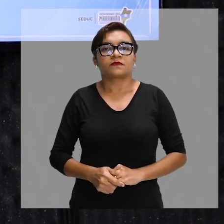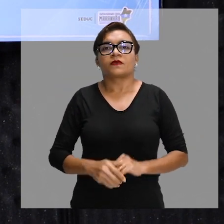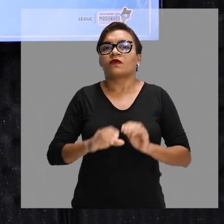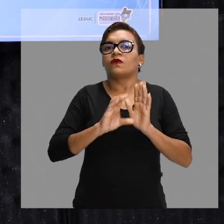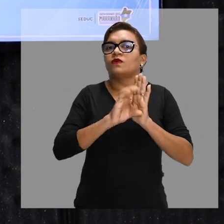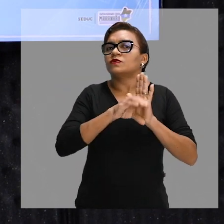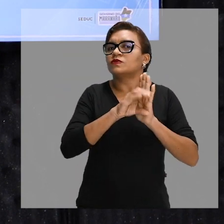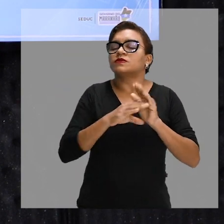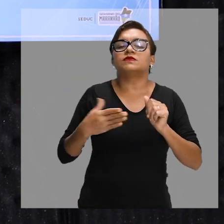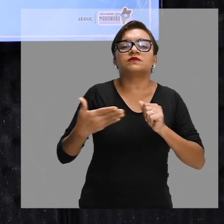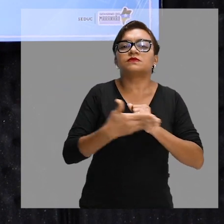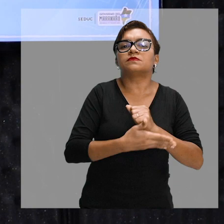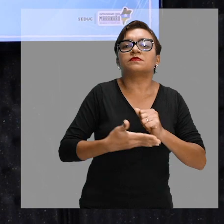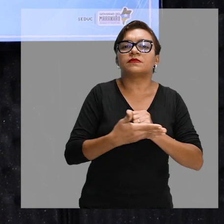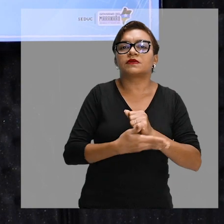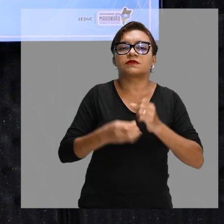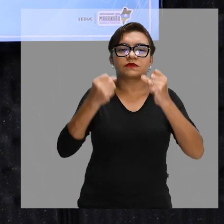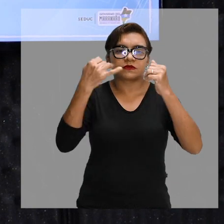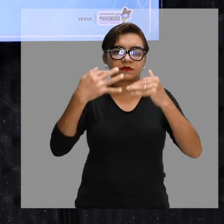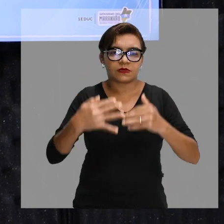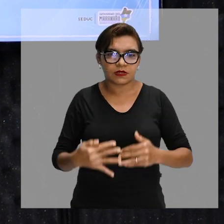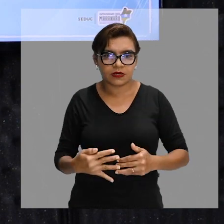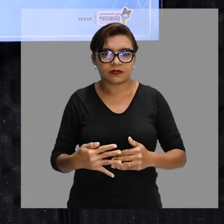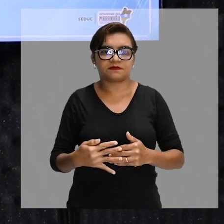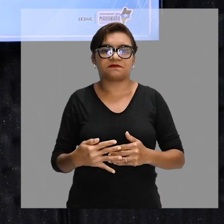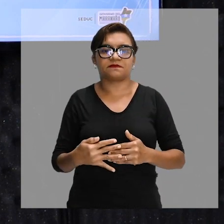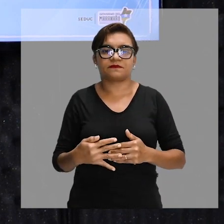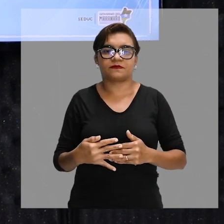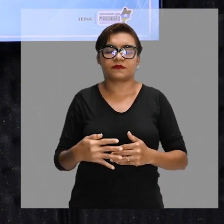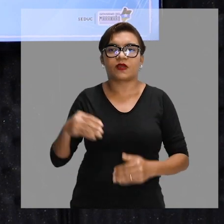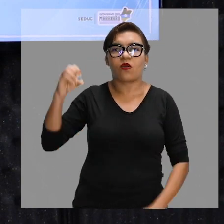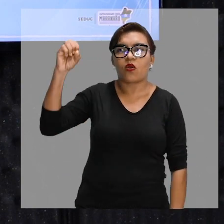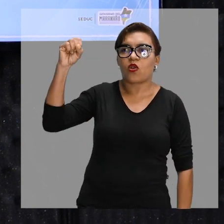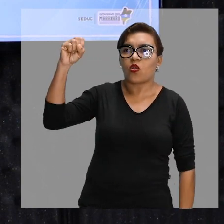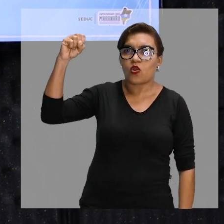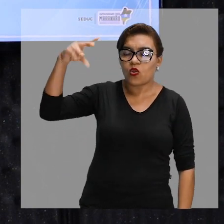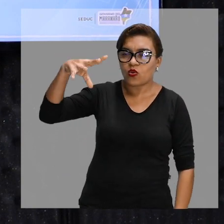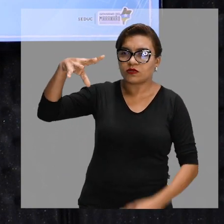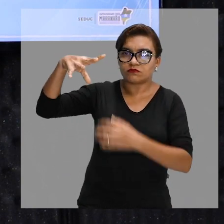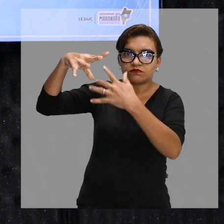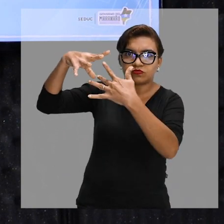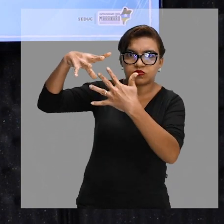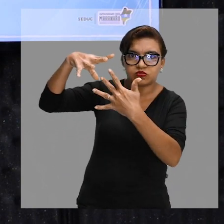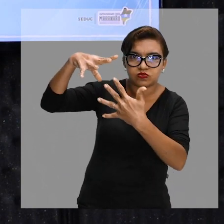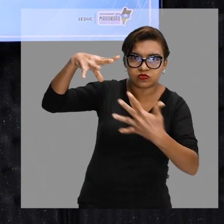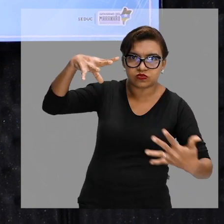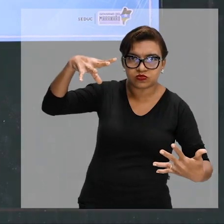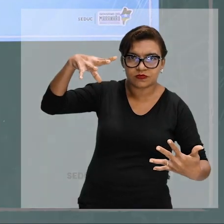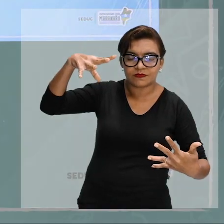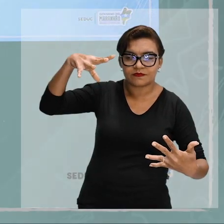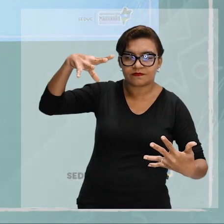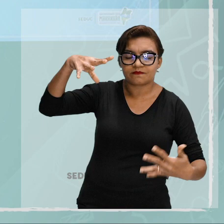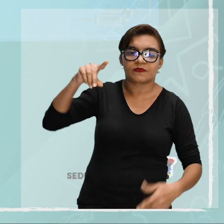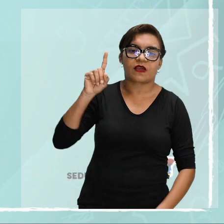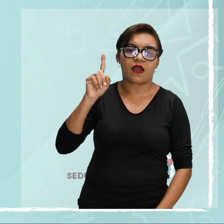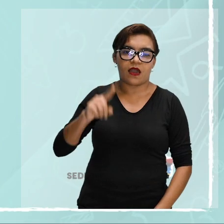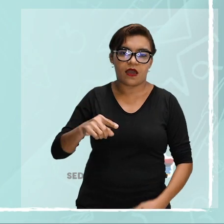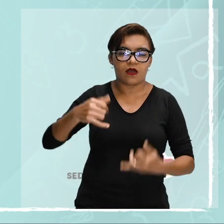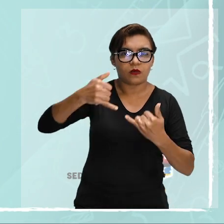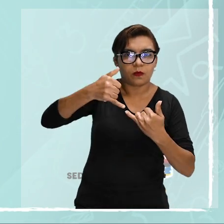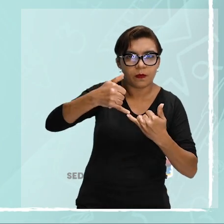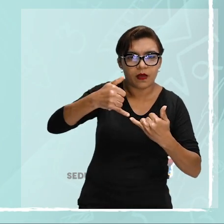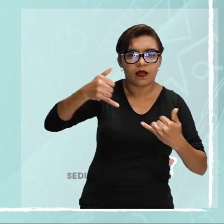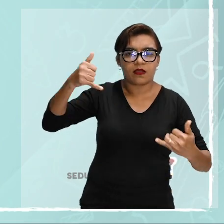conceitos básicos. Vamos começar a falar sobre os raios de luz, certo? O raio de luz é uma linha